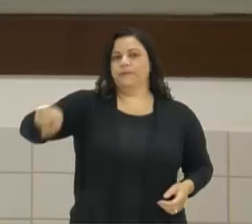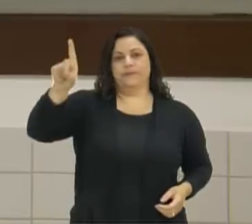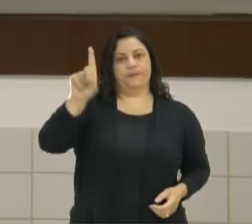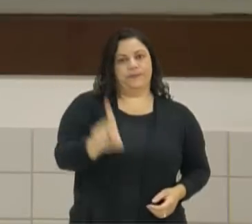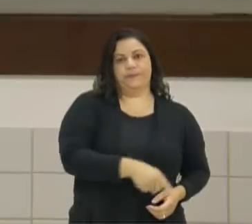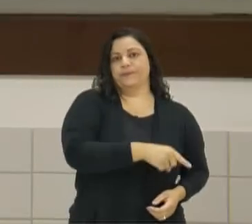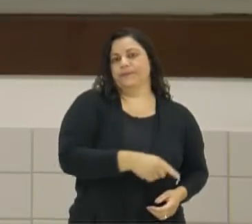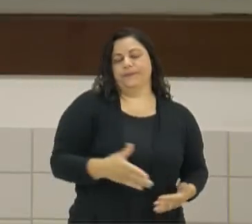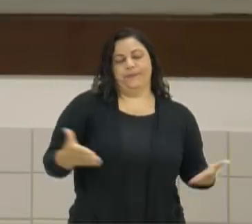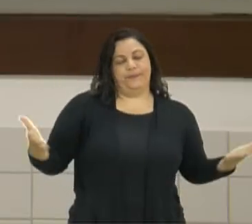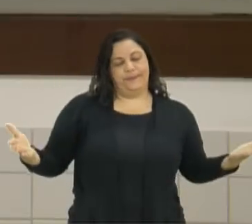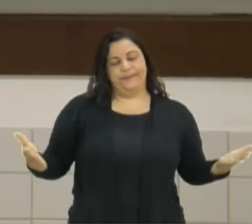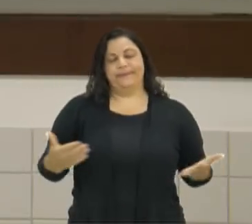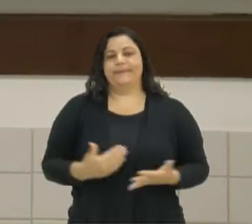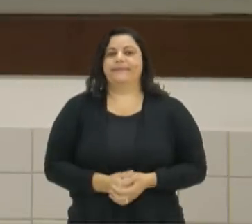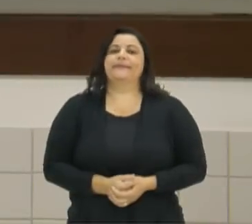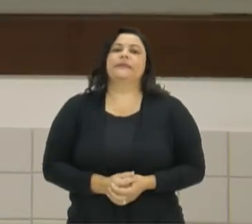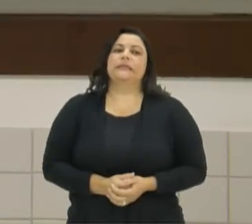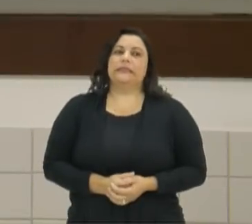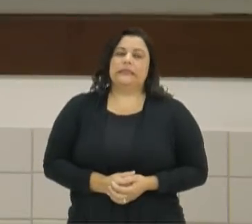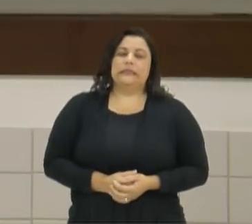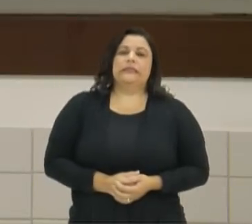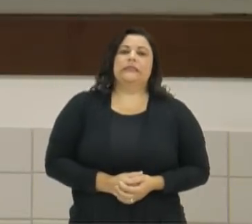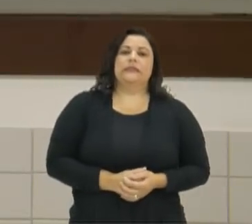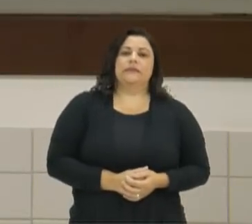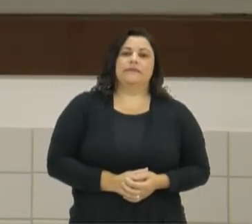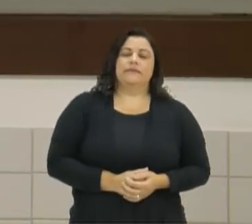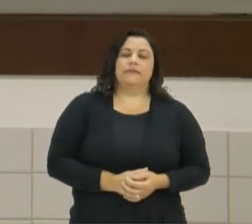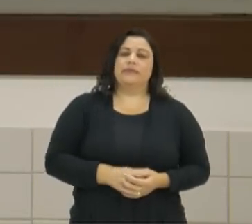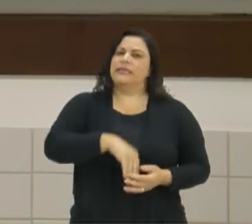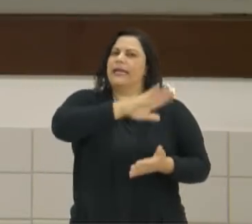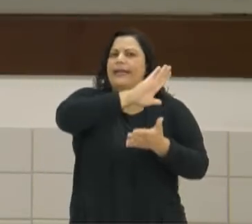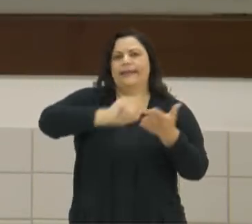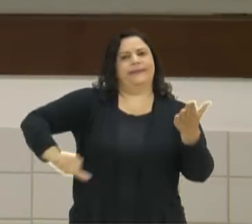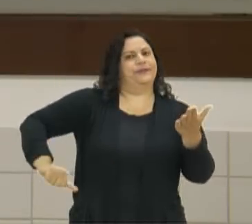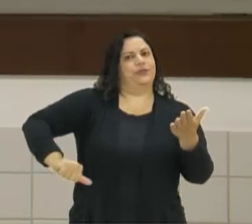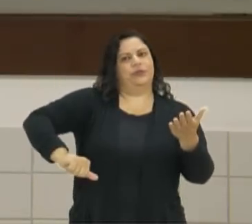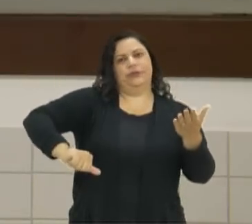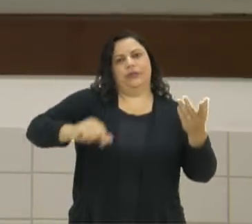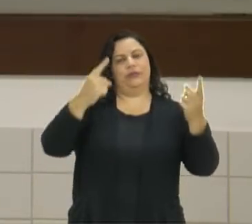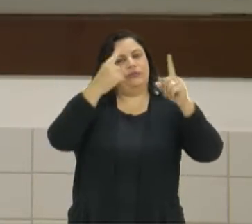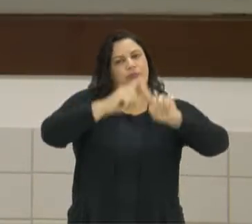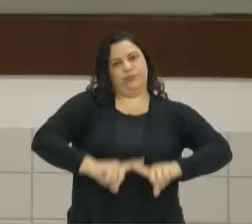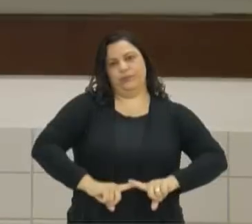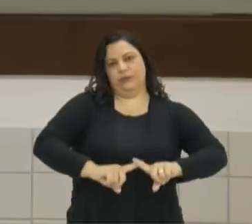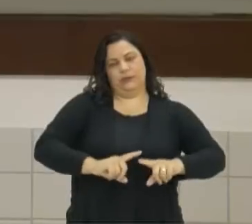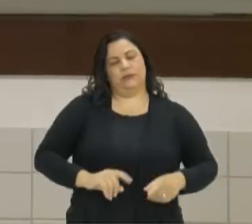ele queimou a largada. Então, esse atleta ele é desclassificado da prova, ok?